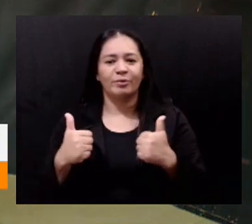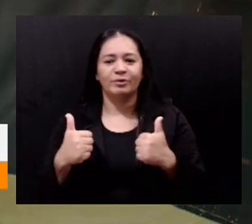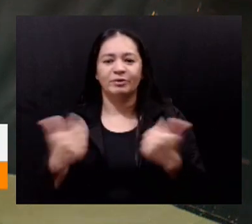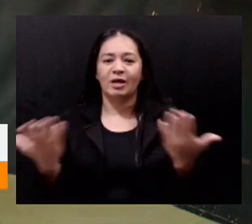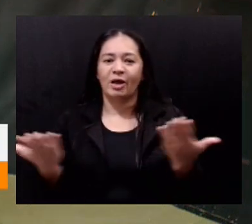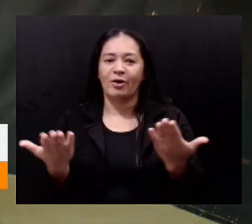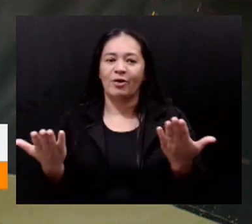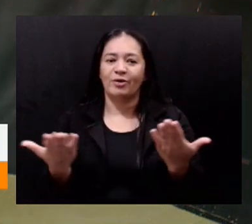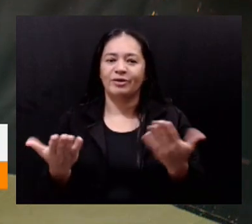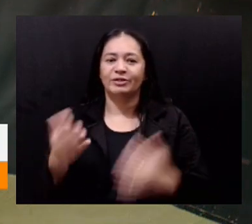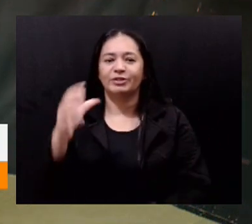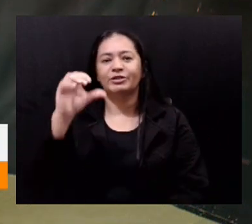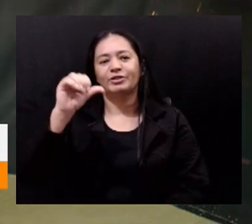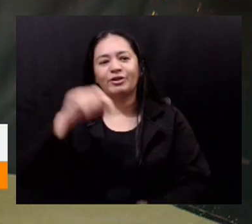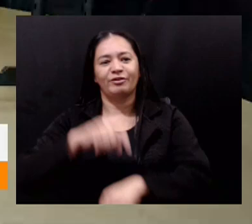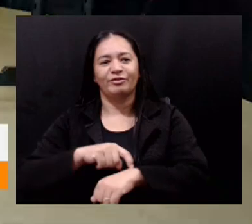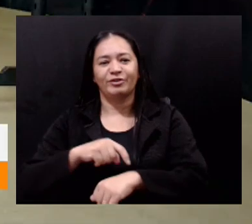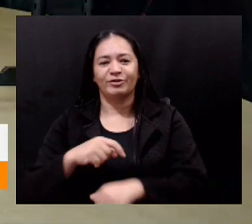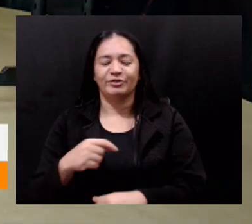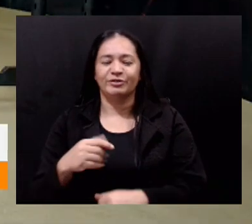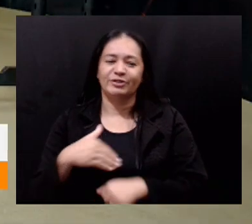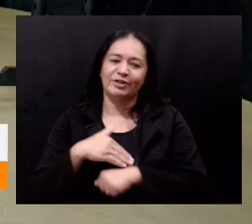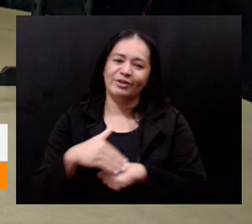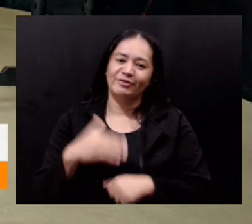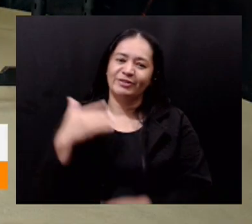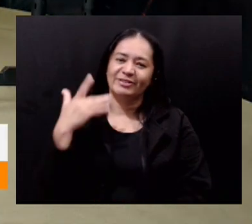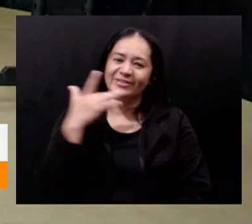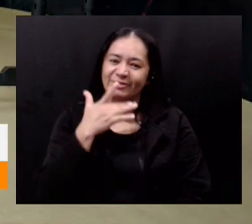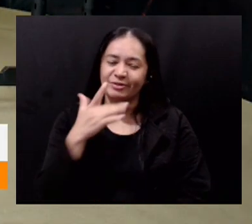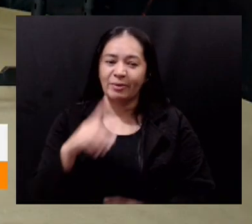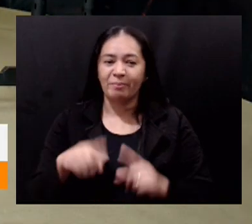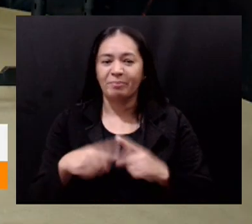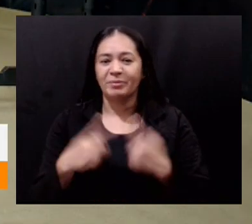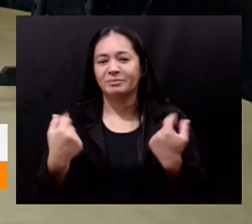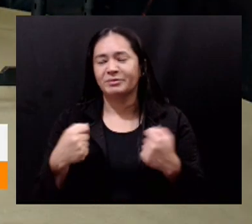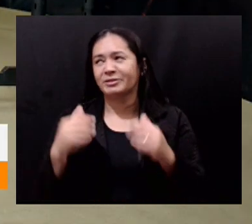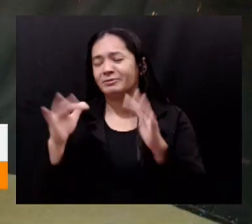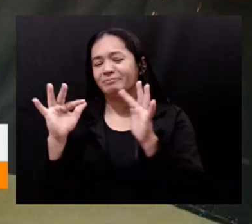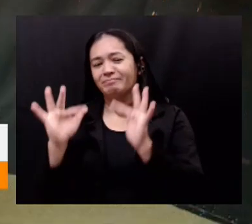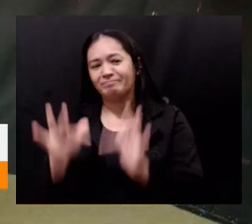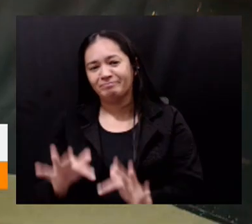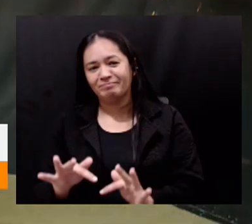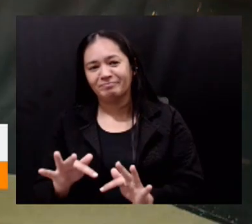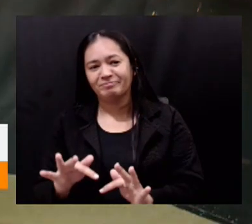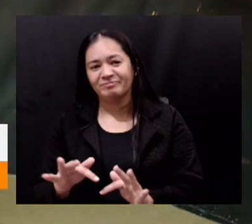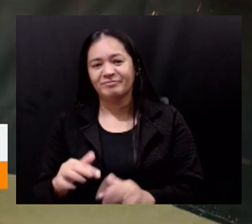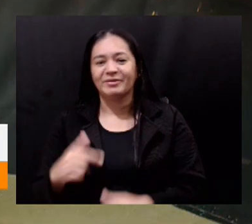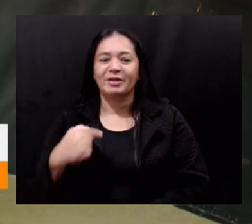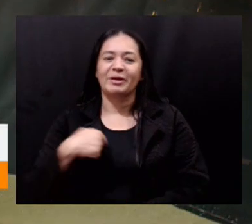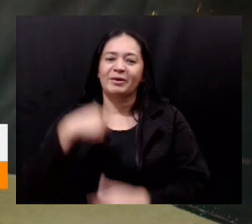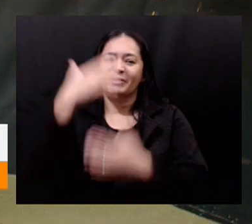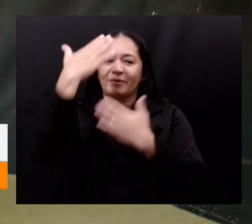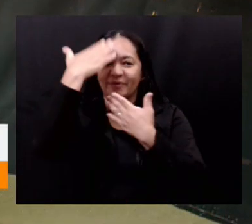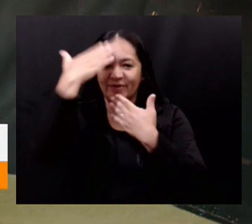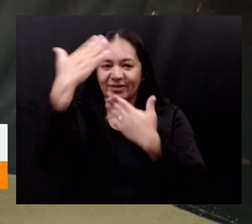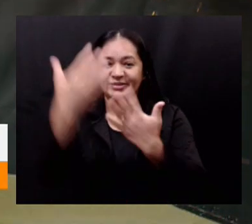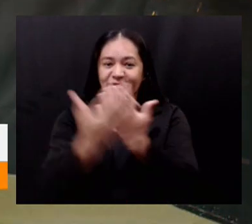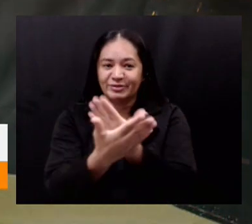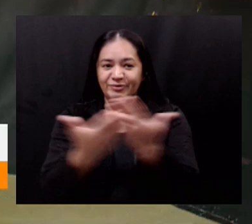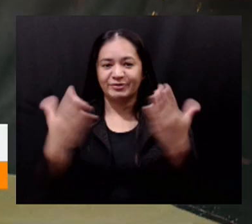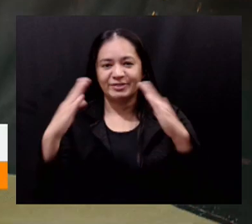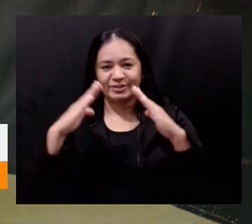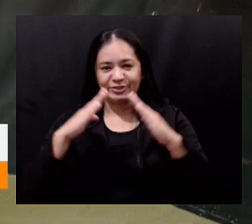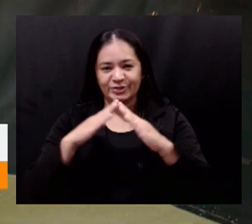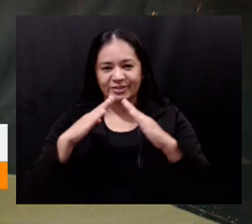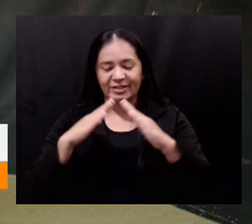Nosso bate-papo tá tão gostoso, tá tão bom, mas a gente precisa encerrar. Então, eu agradeço o pessoal de casa que participou, né? Você que ficou com a